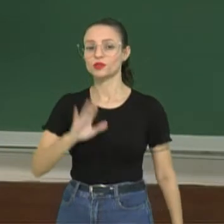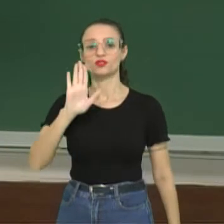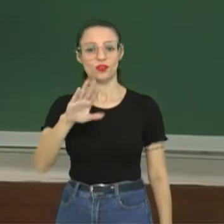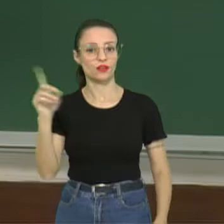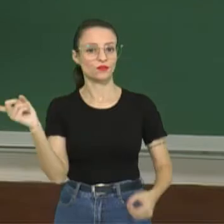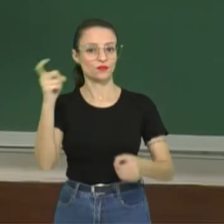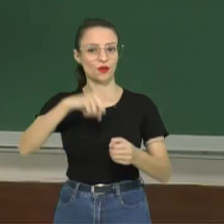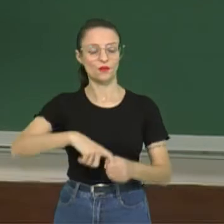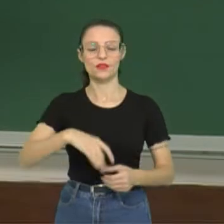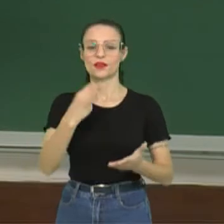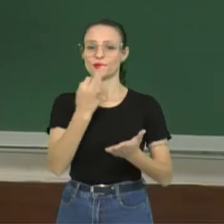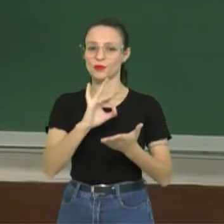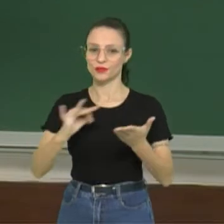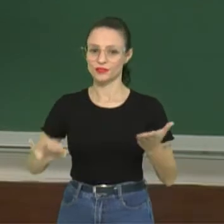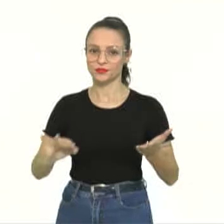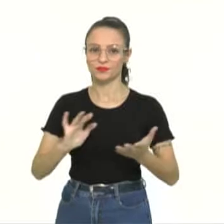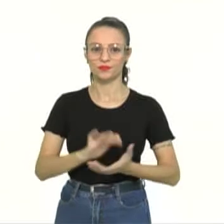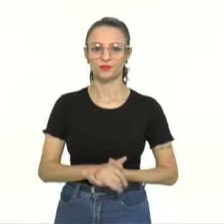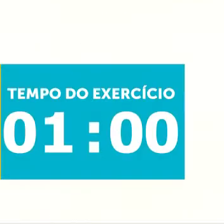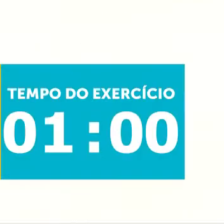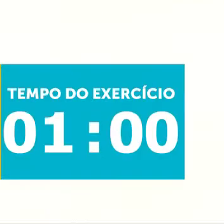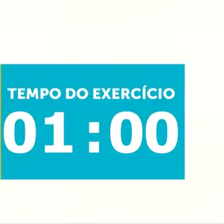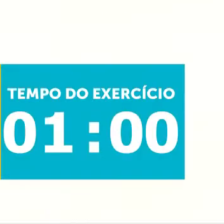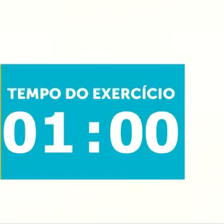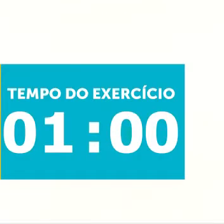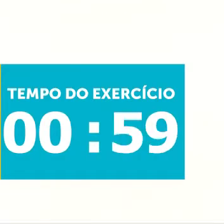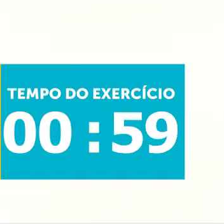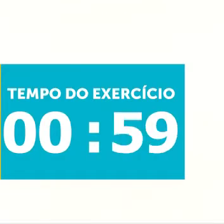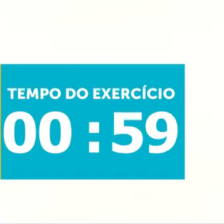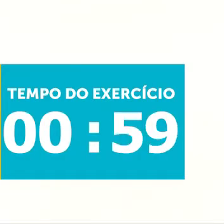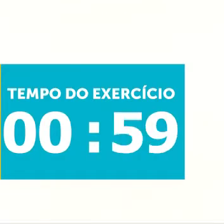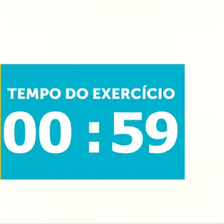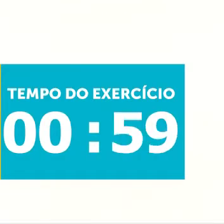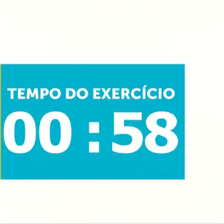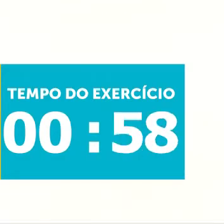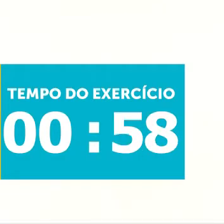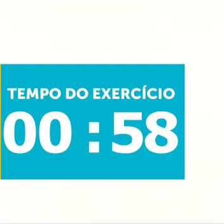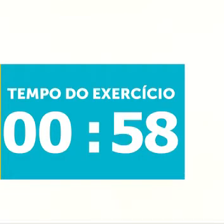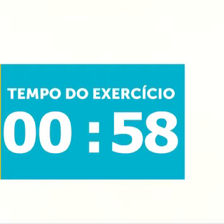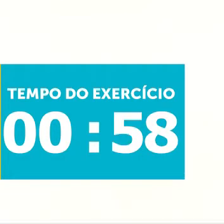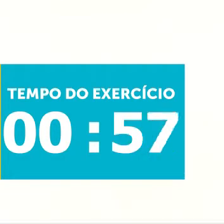daqui a pouquinho a gente volta com a correção E aí